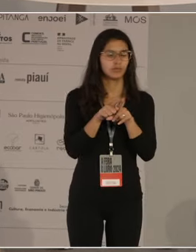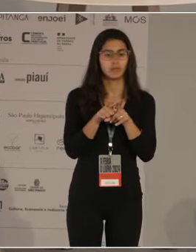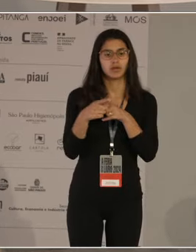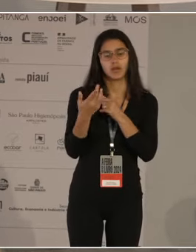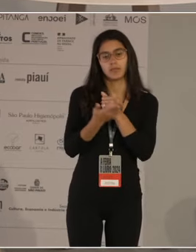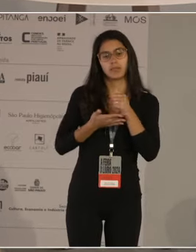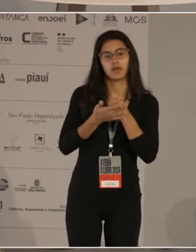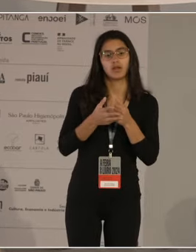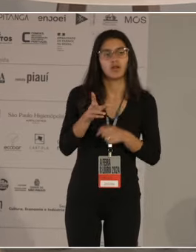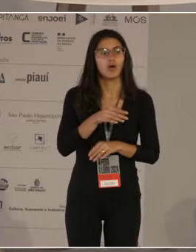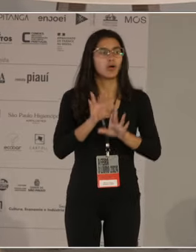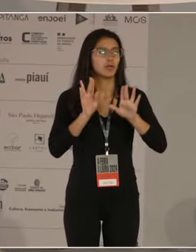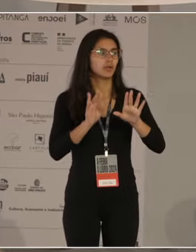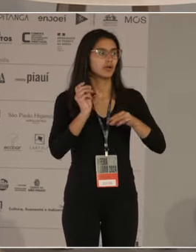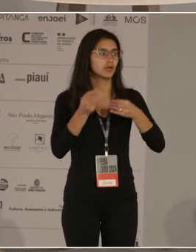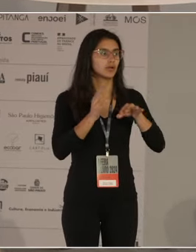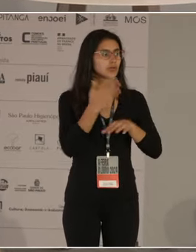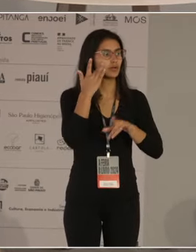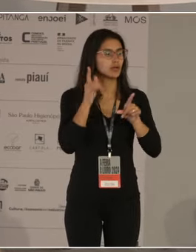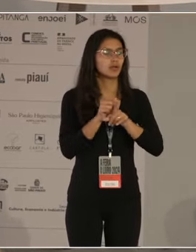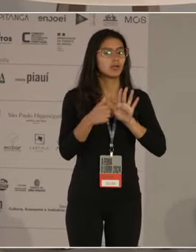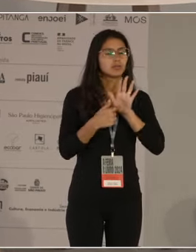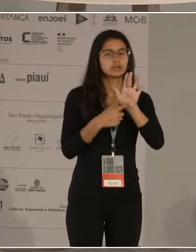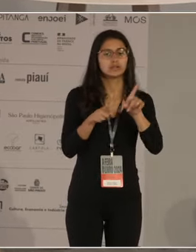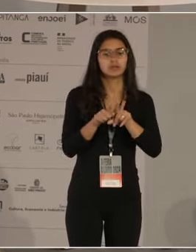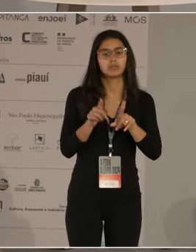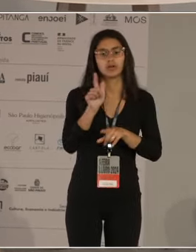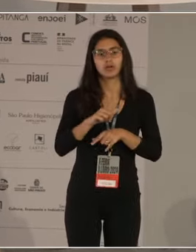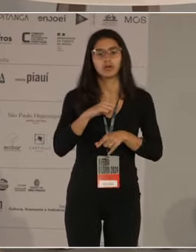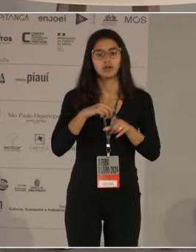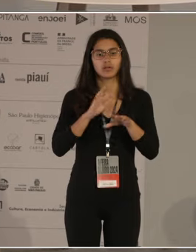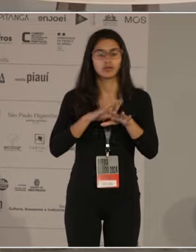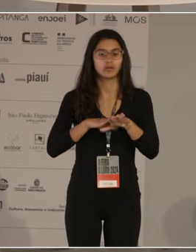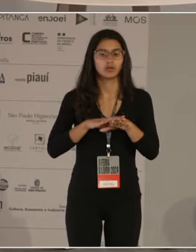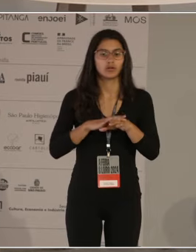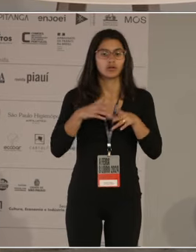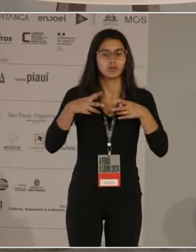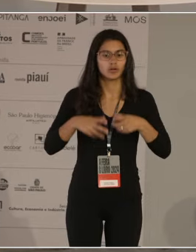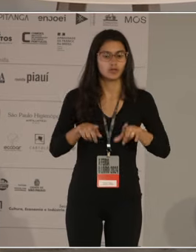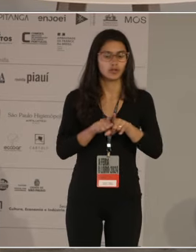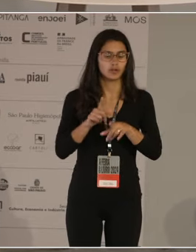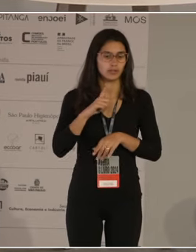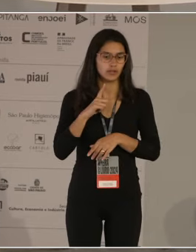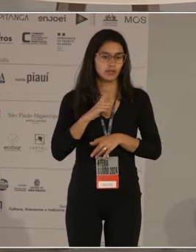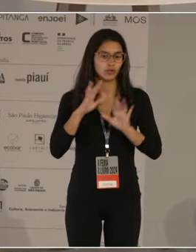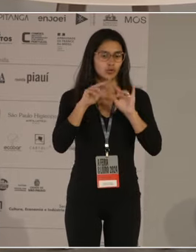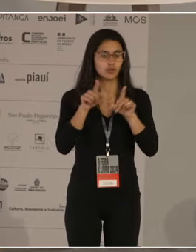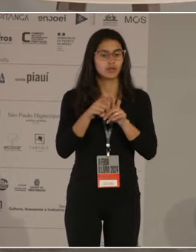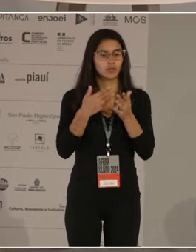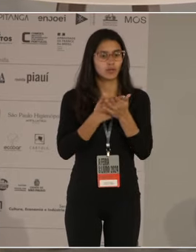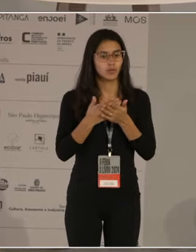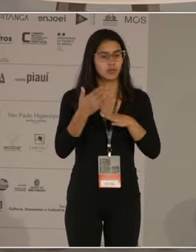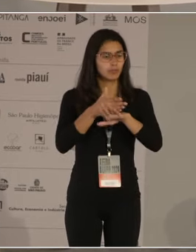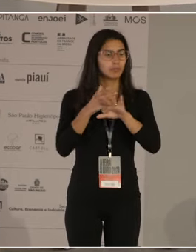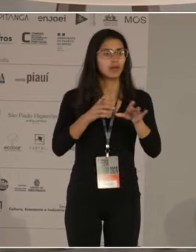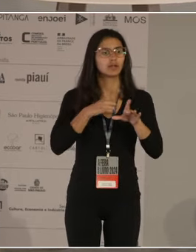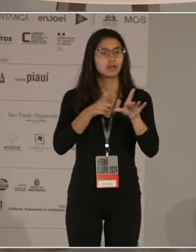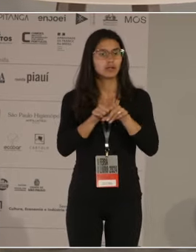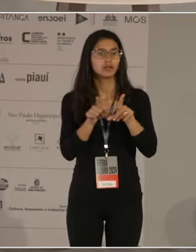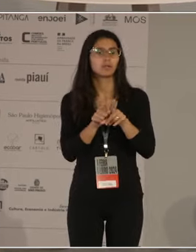Assim, falo, opa, aqui já não sei mais onde eu estou transitando, né? Claro, os papers de arqueologia, sobretudo quando você entra na estratigrafia,